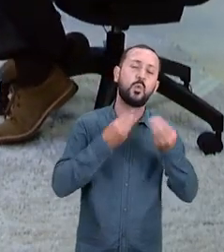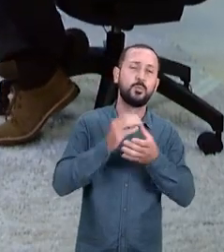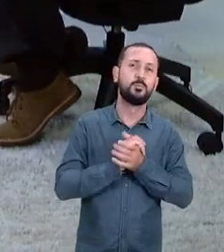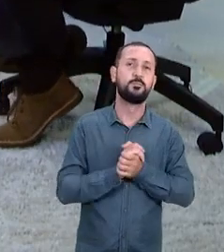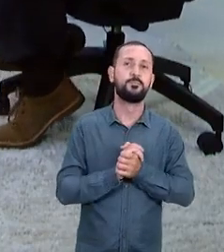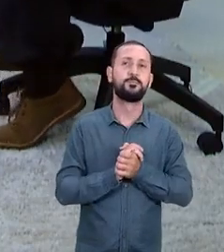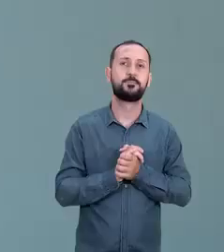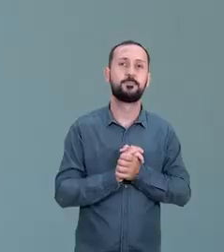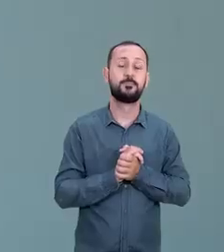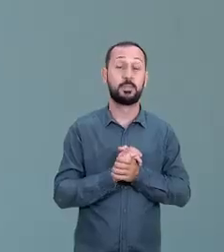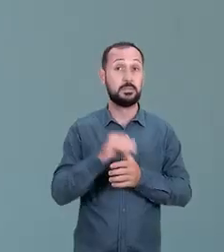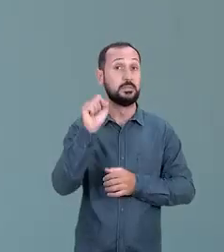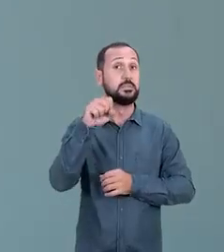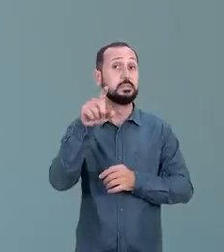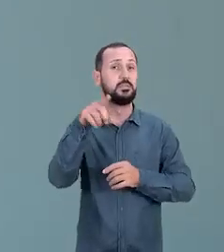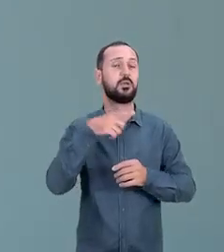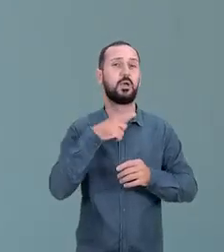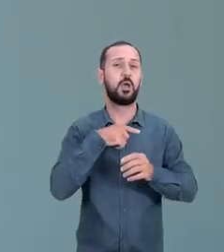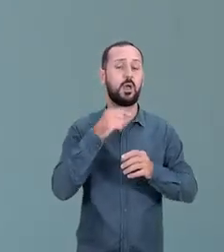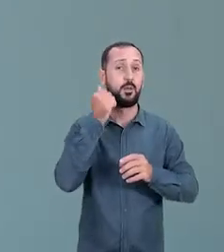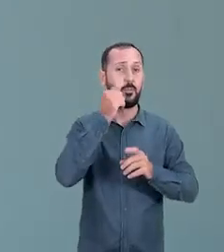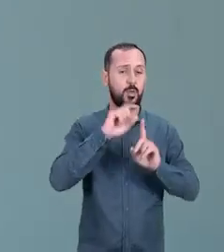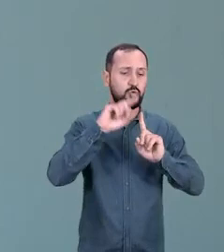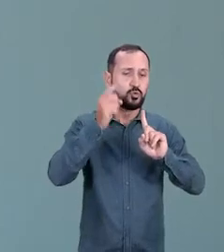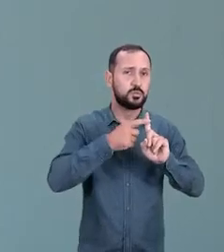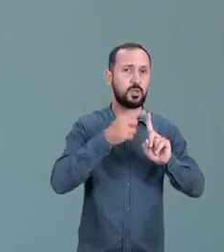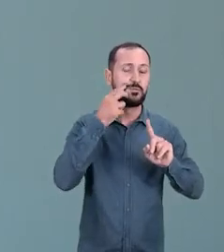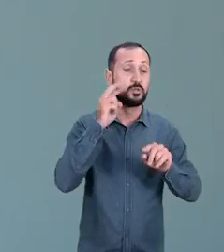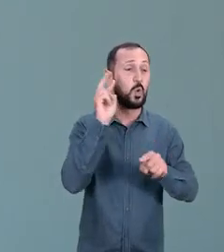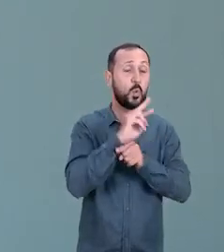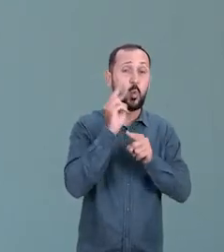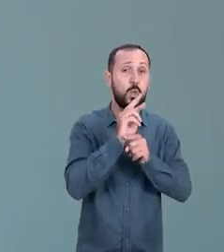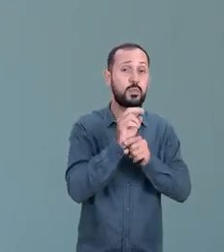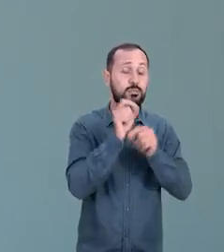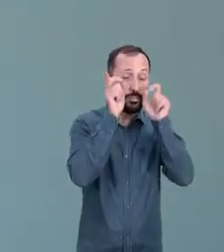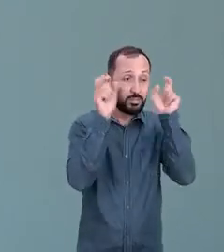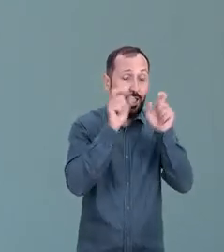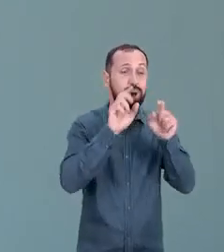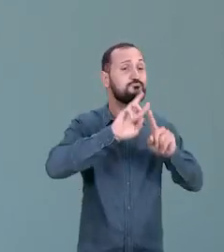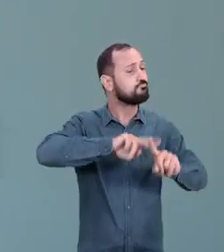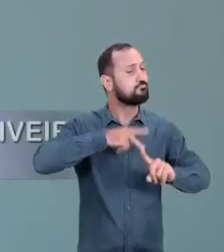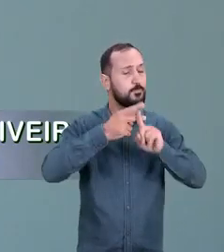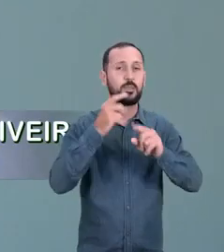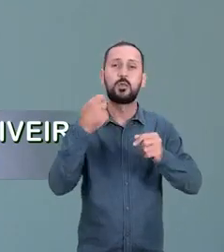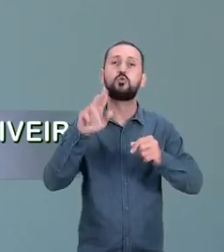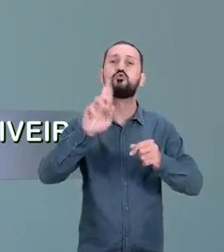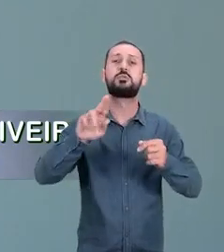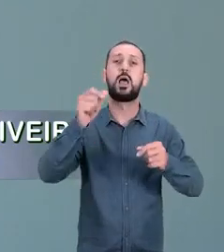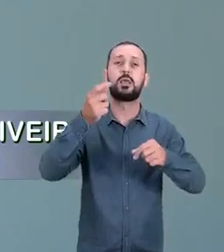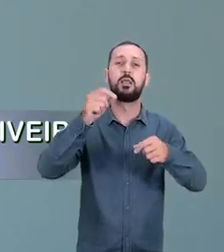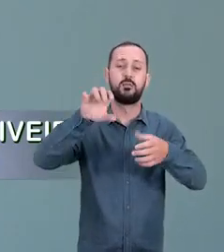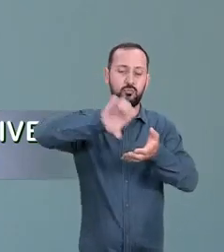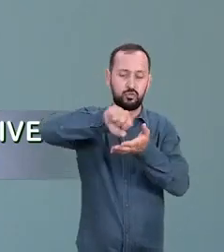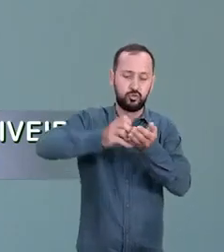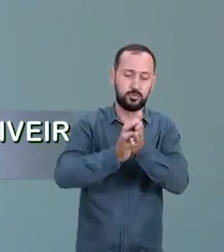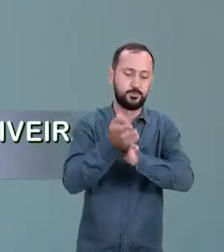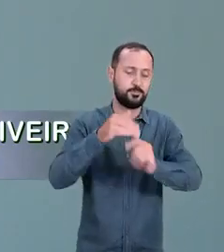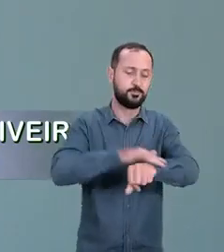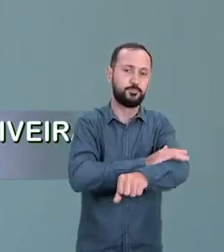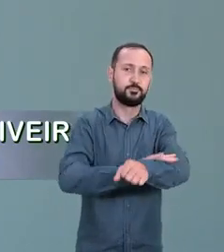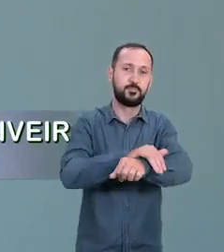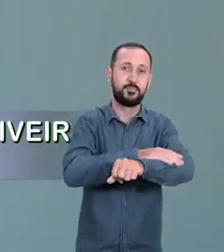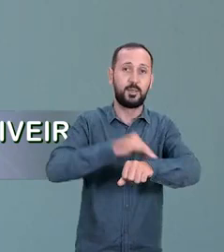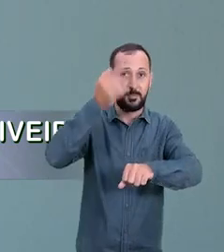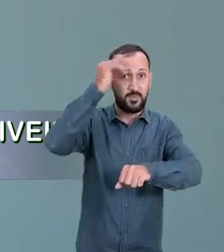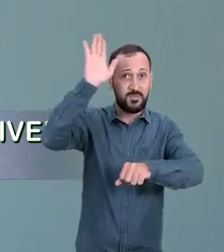que é? Sim, gestante a gente tem que ter o cuidado redobrado. Então, gestante tem que usar repelente, tem que tomar as medidas de prevenção